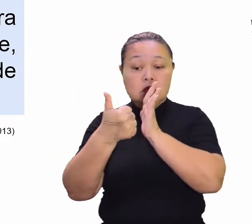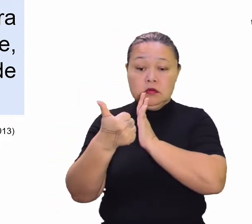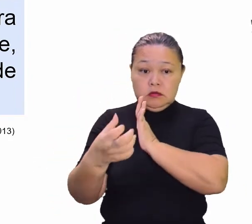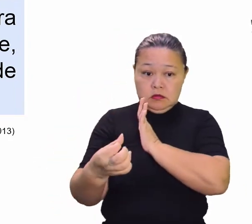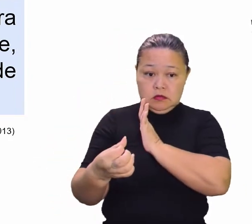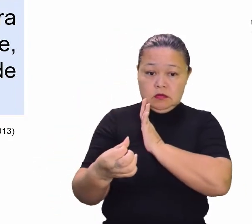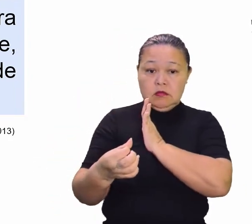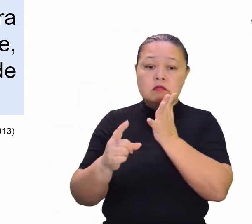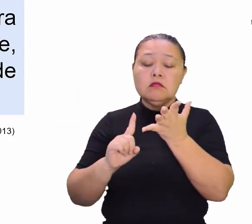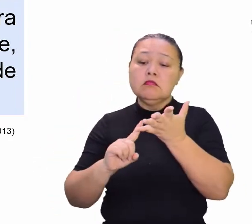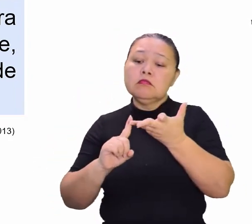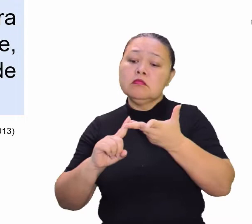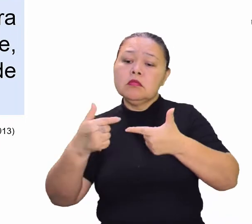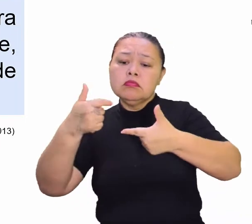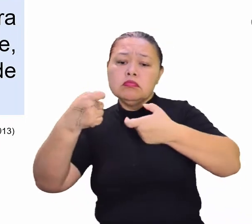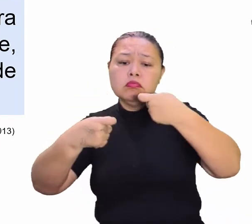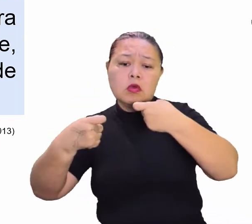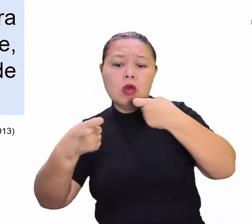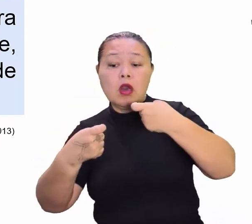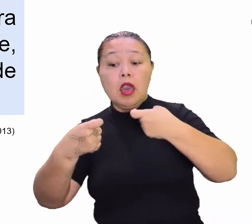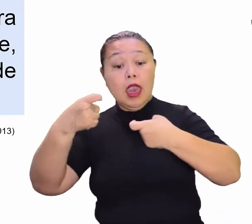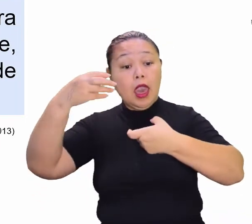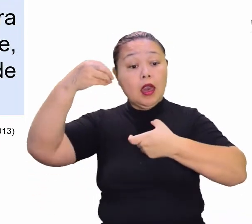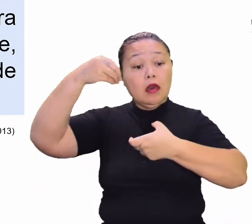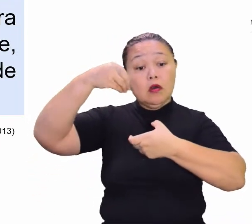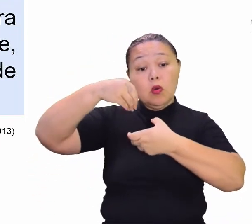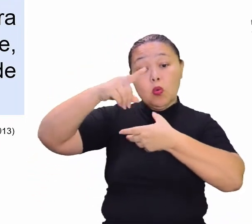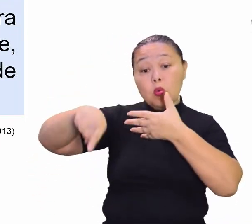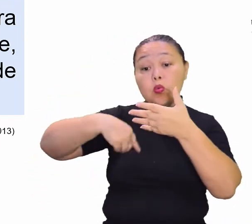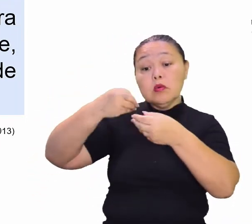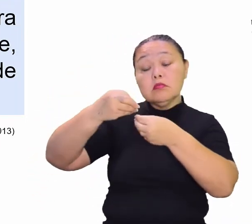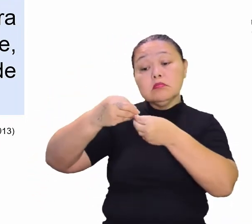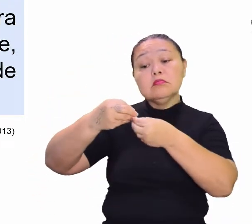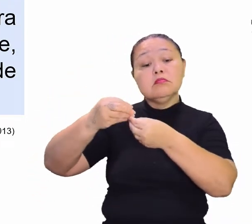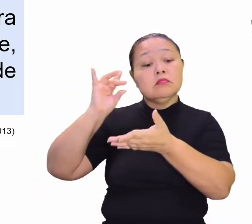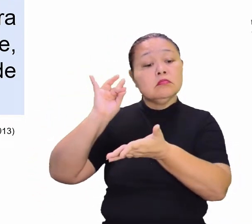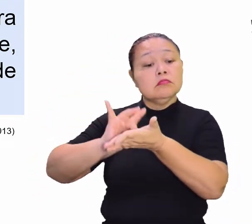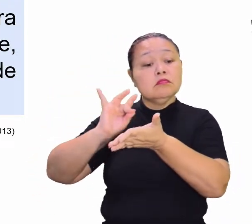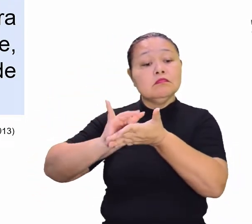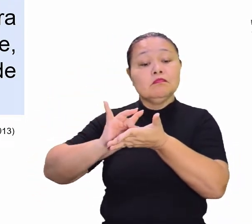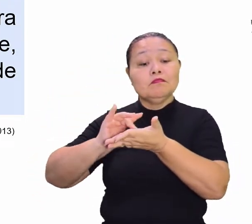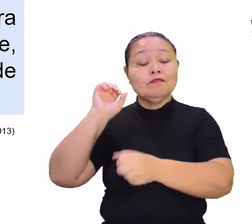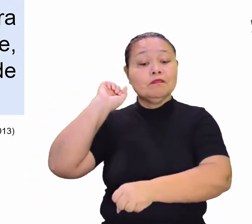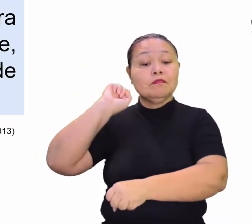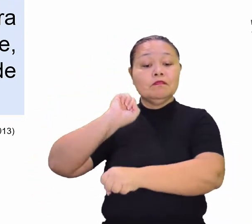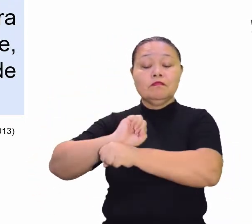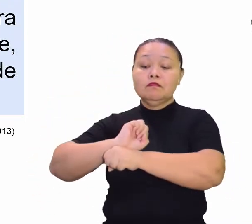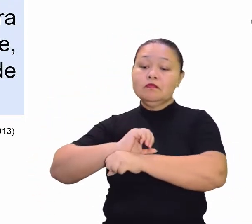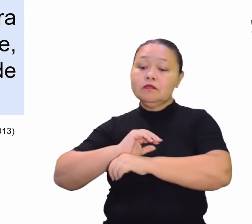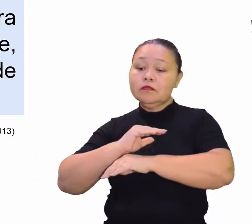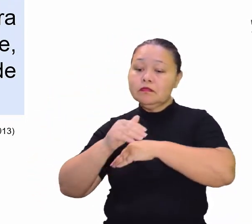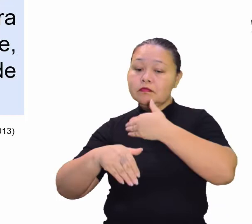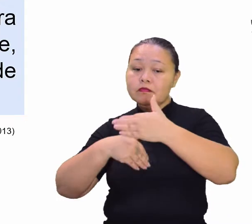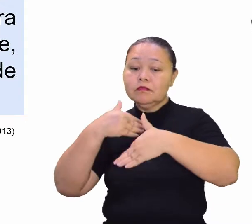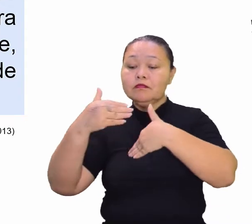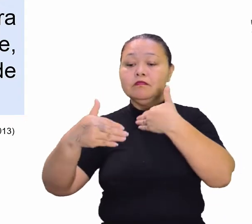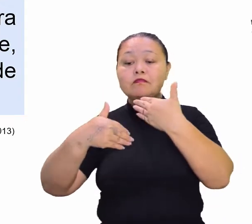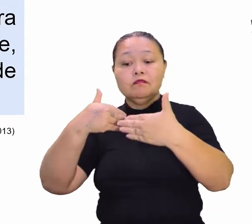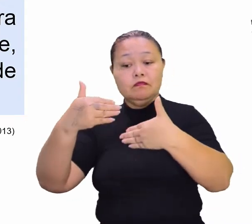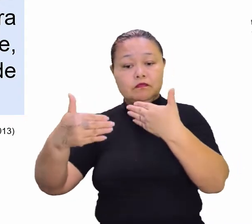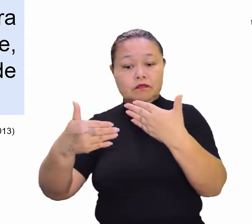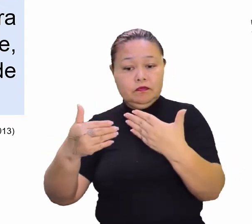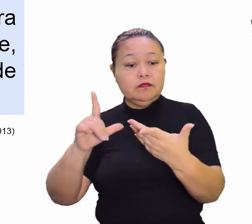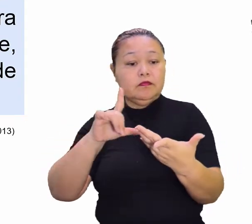século XVI, a uma série de conflitos e guerra, os quais contribuíram para uma verdadeira paralisação do processo